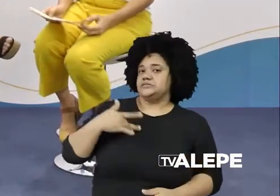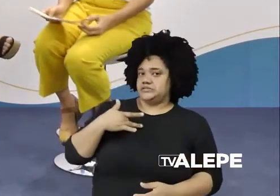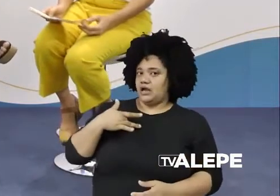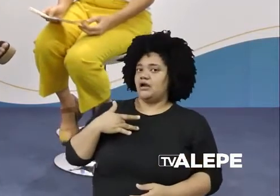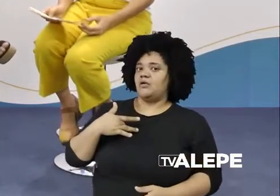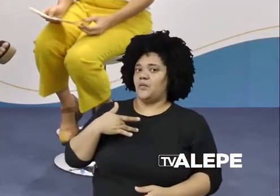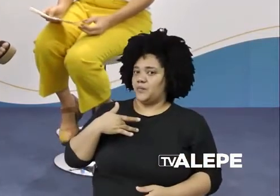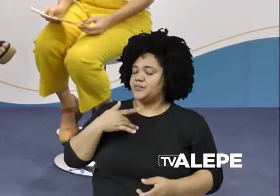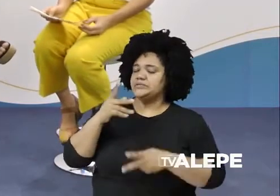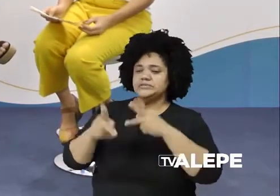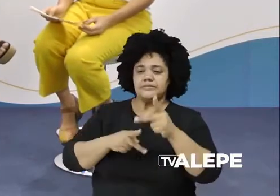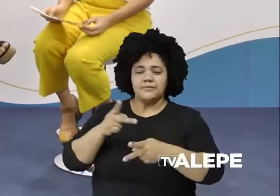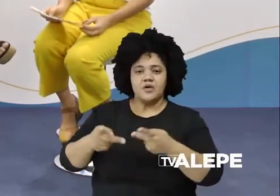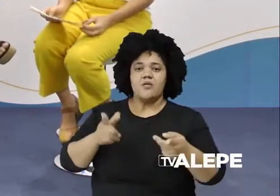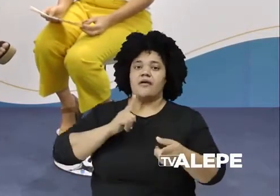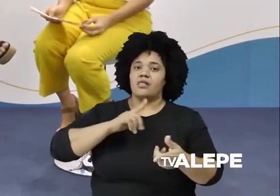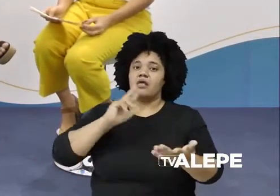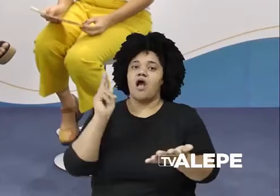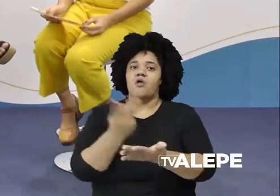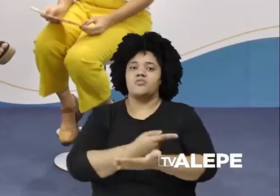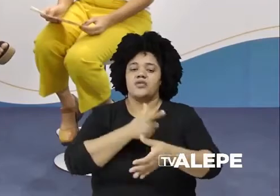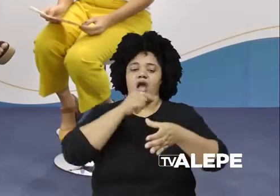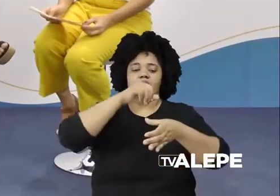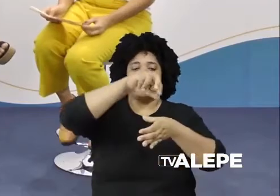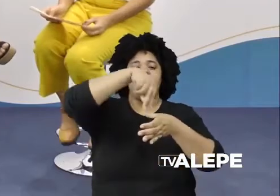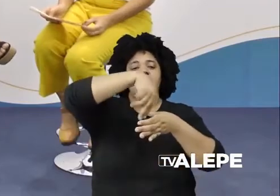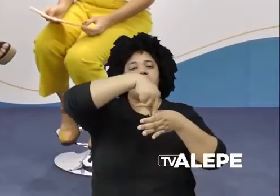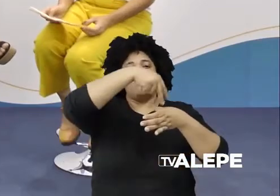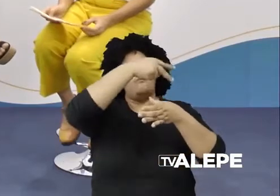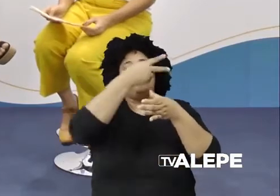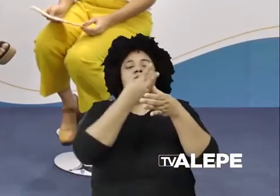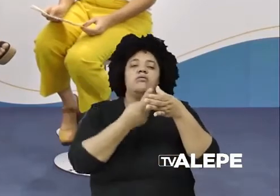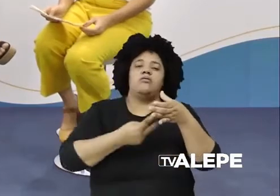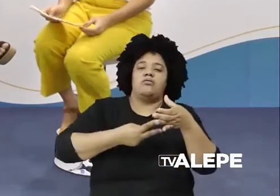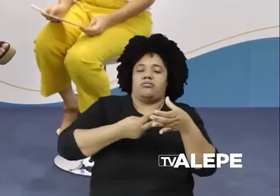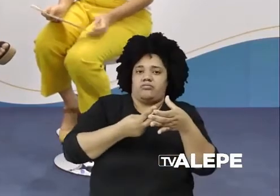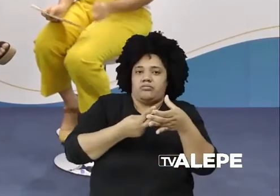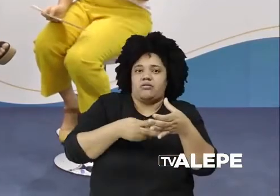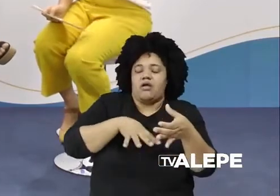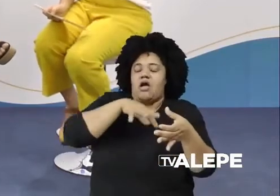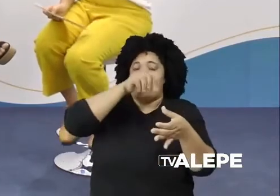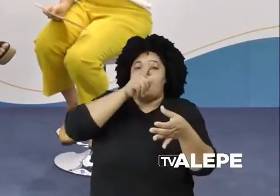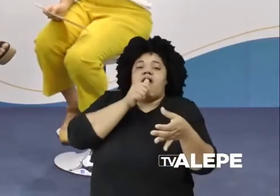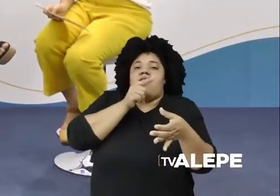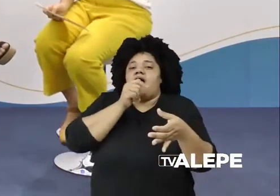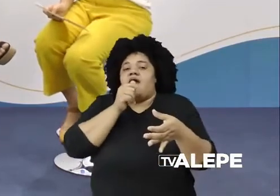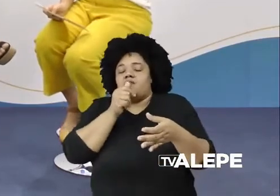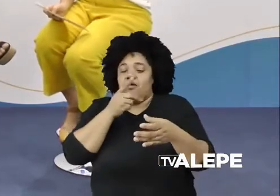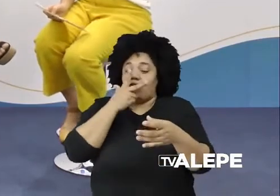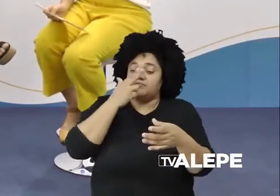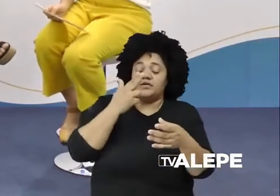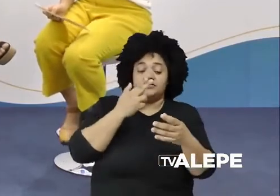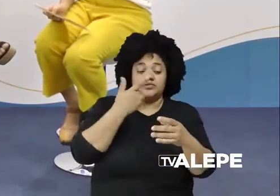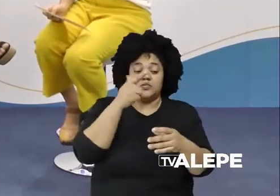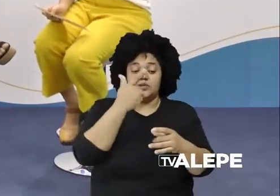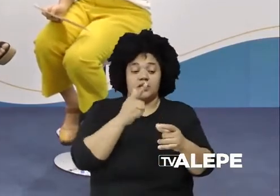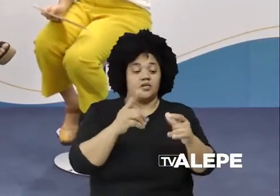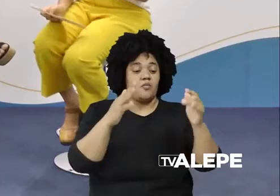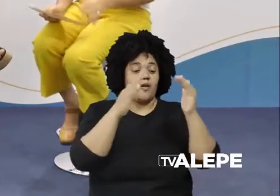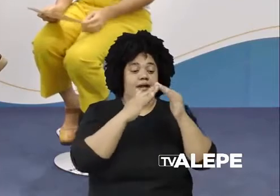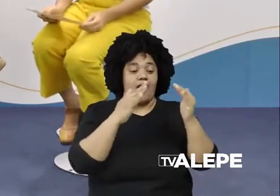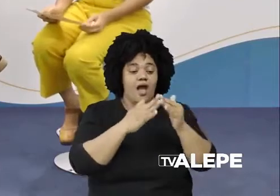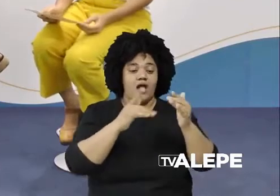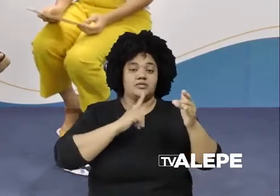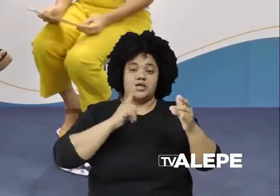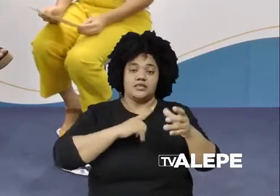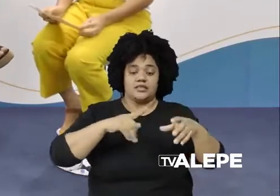é relacionado ao afogamento em casa. Às vezes a gente pensa assim, né, que dentro de casa, se eu não tiver um tanque